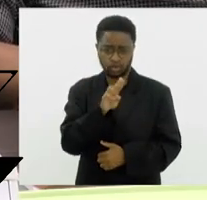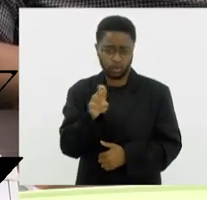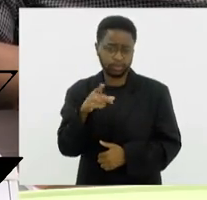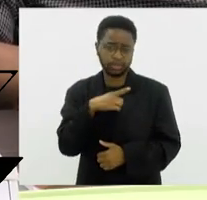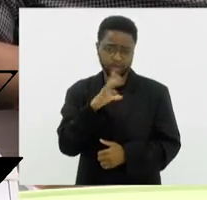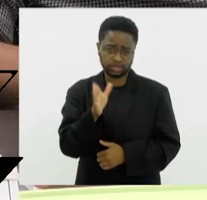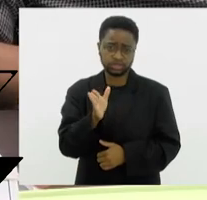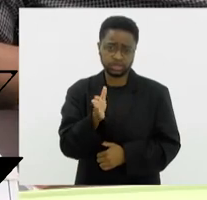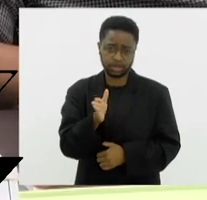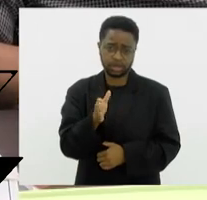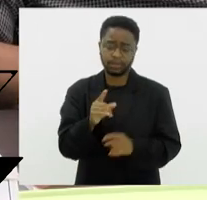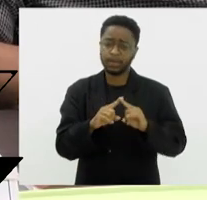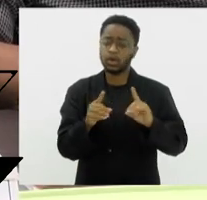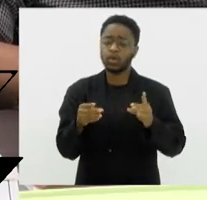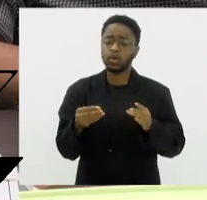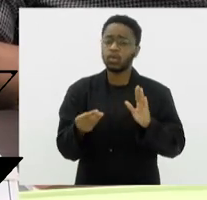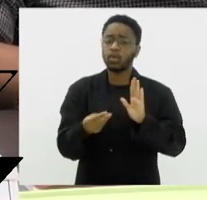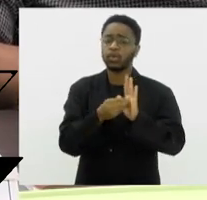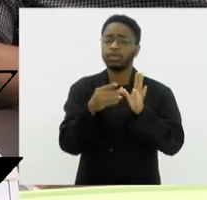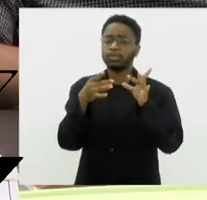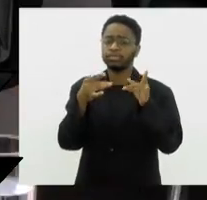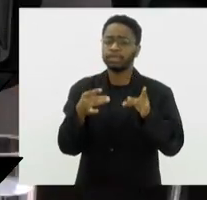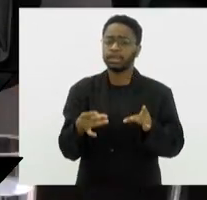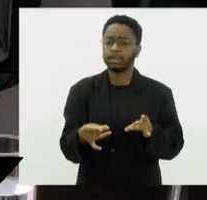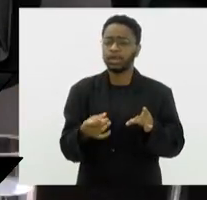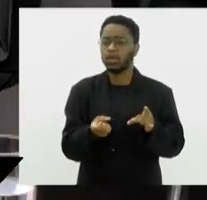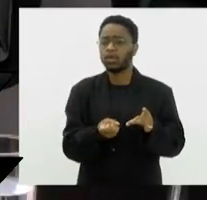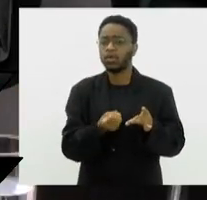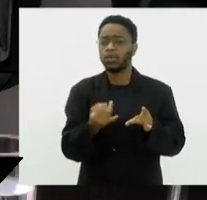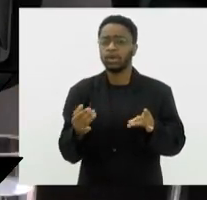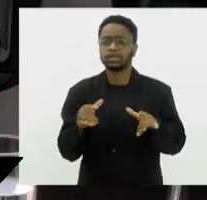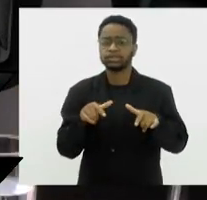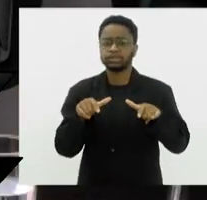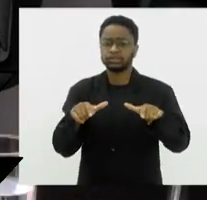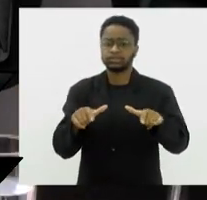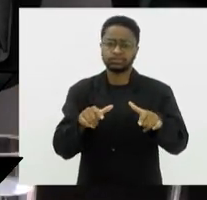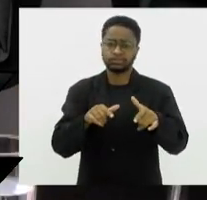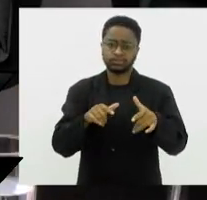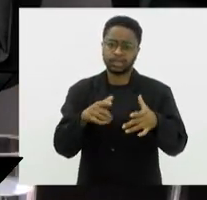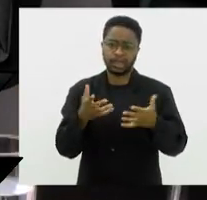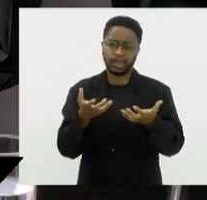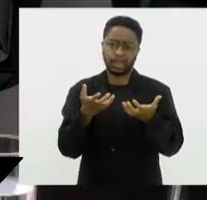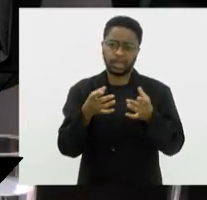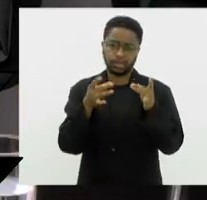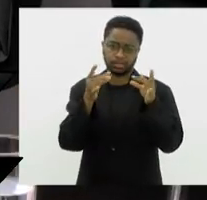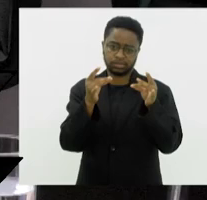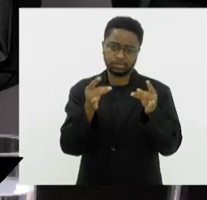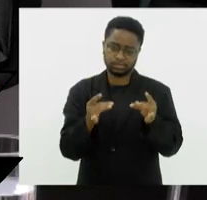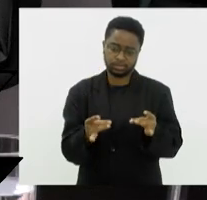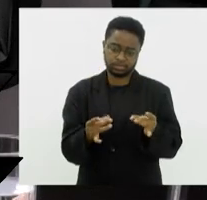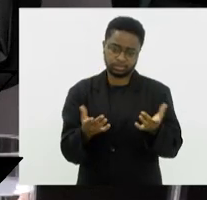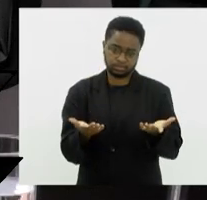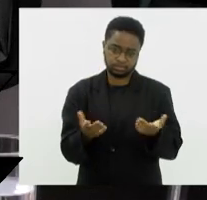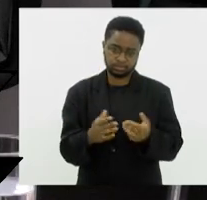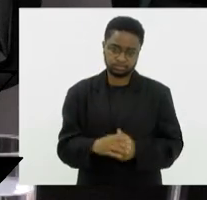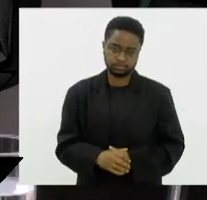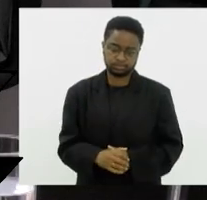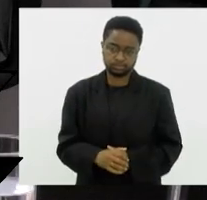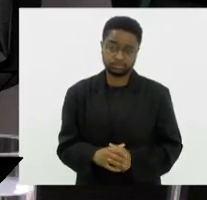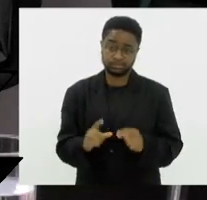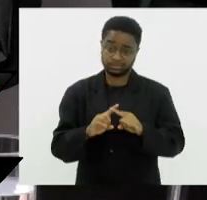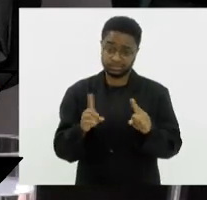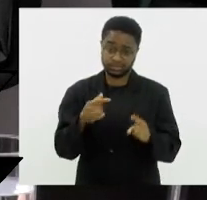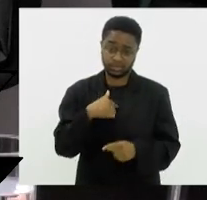Sim, ele botou mais detalhes, número de certidões, não sei, enfim, ele quer. Mas eu acho que,